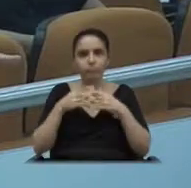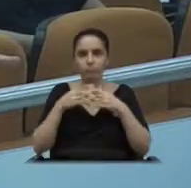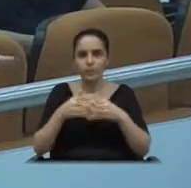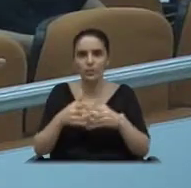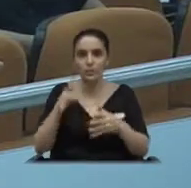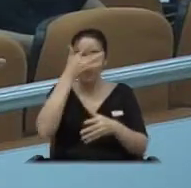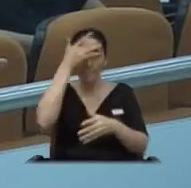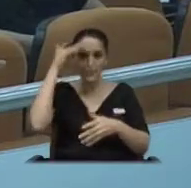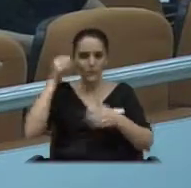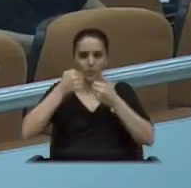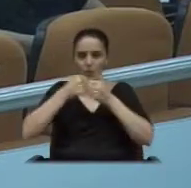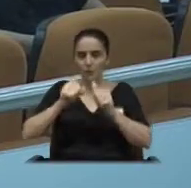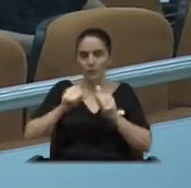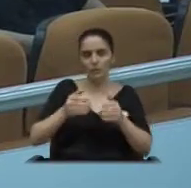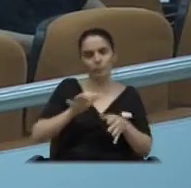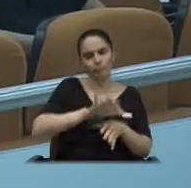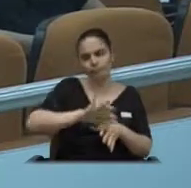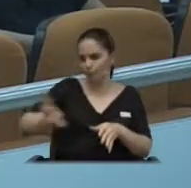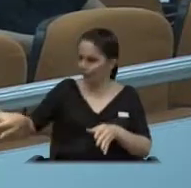sensibilizou, não teve condições.